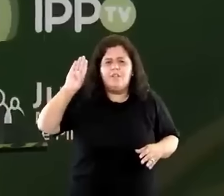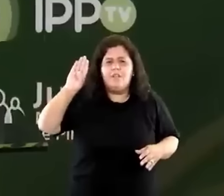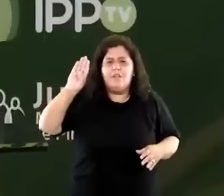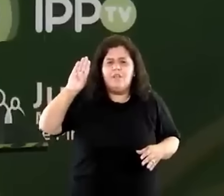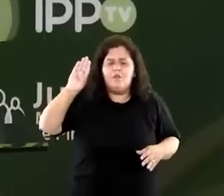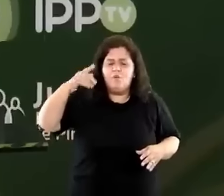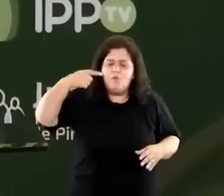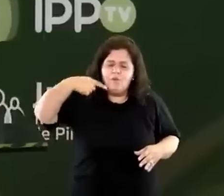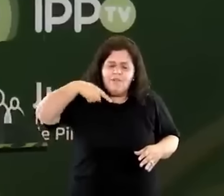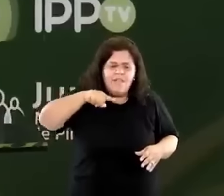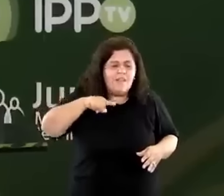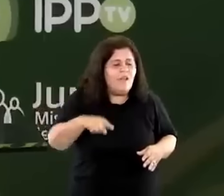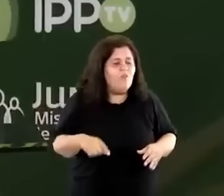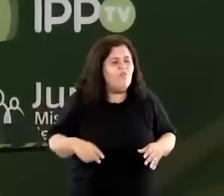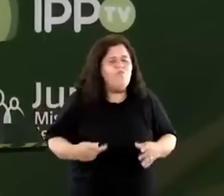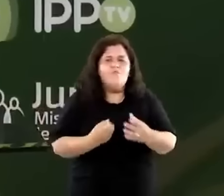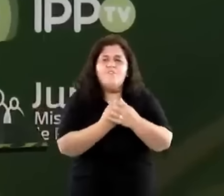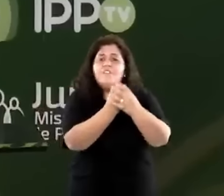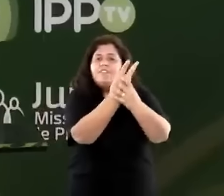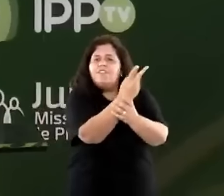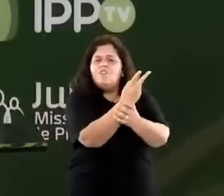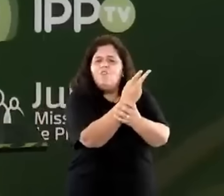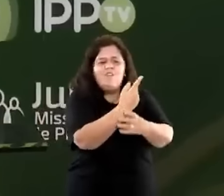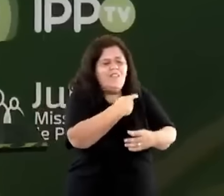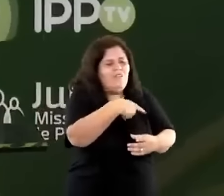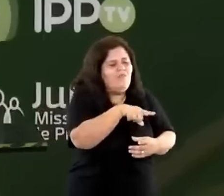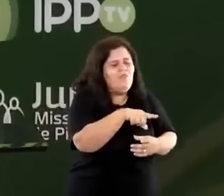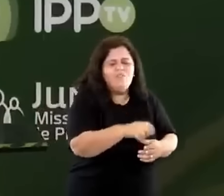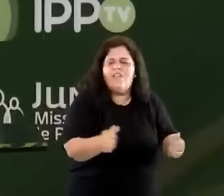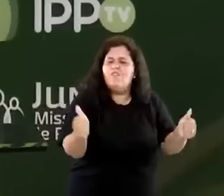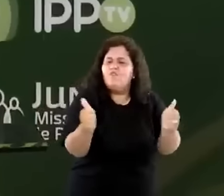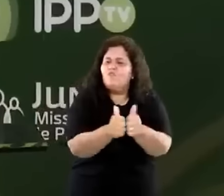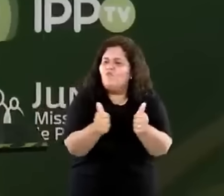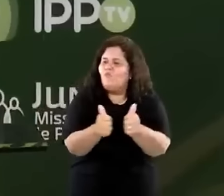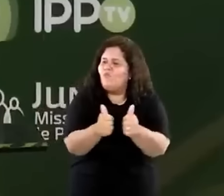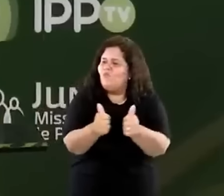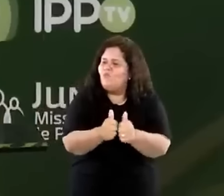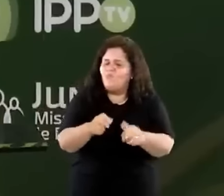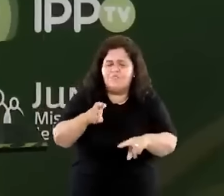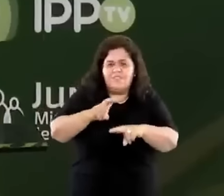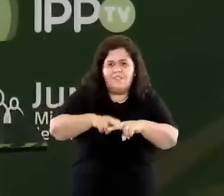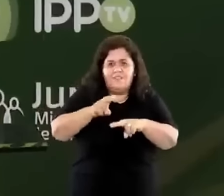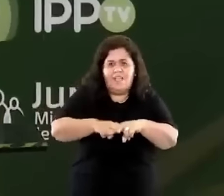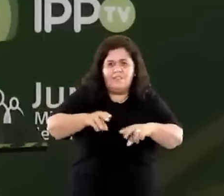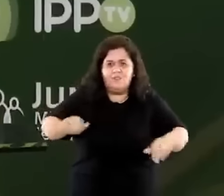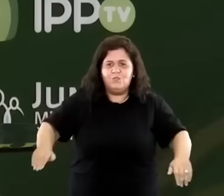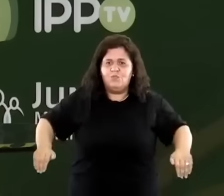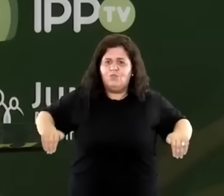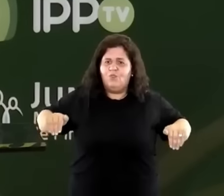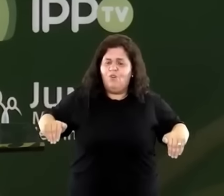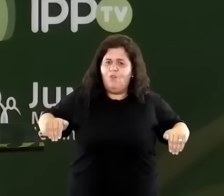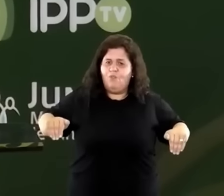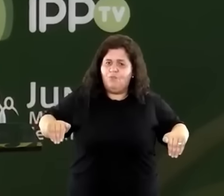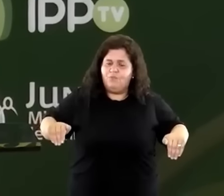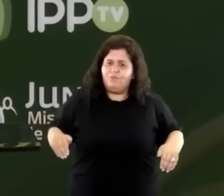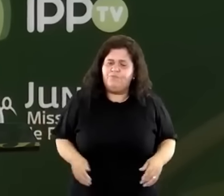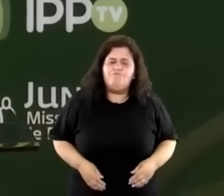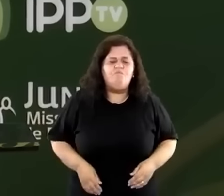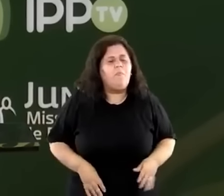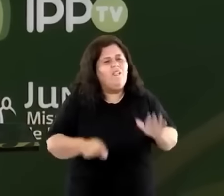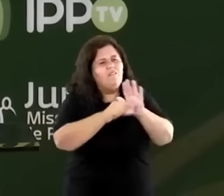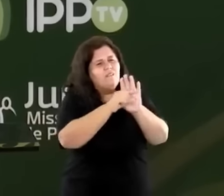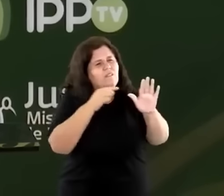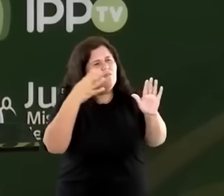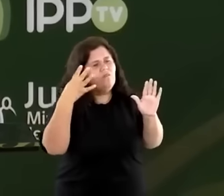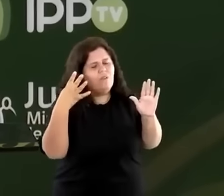Vencedor Dari sentar-se comigo no meu trono então confira comigo o Versículo 4